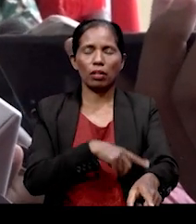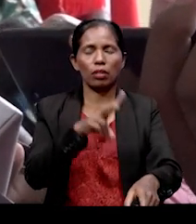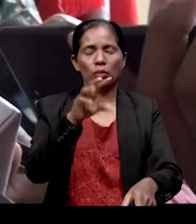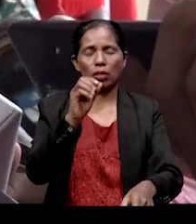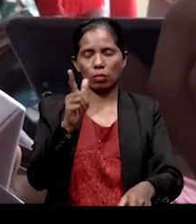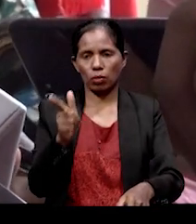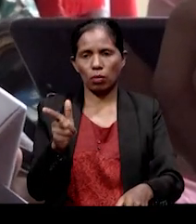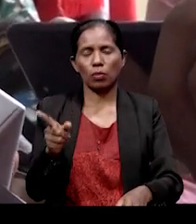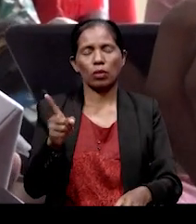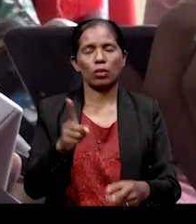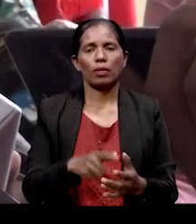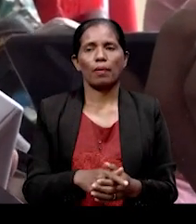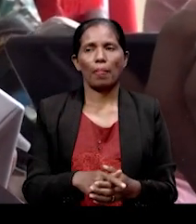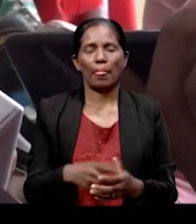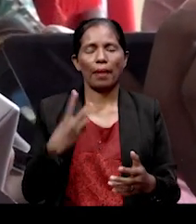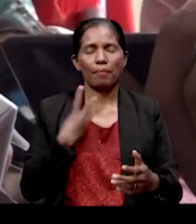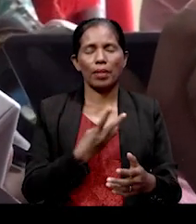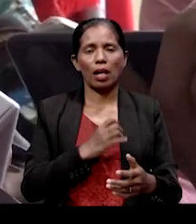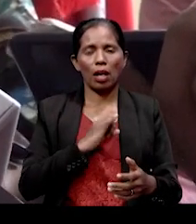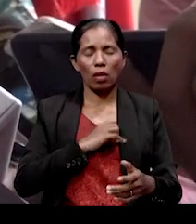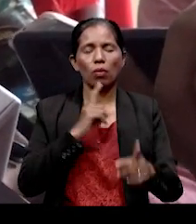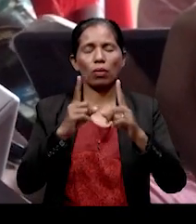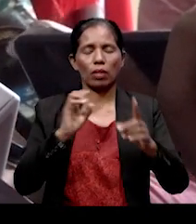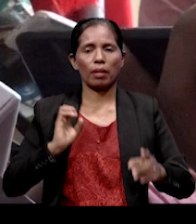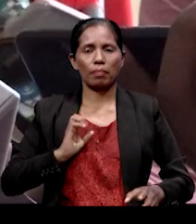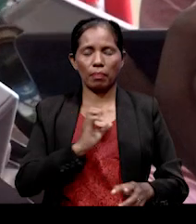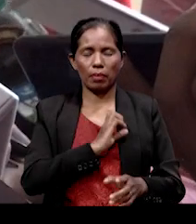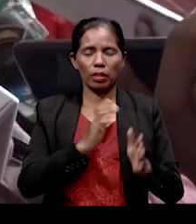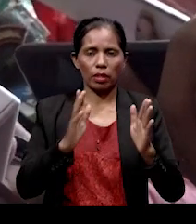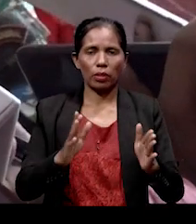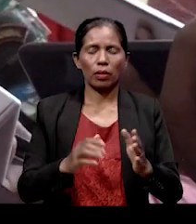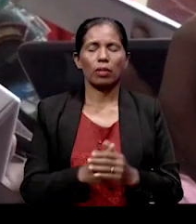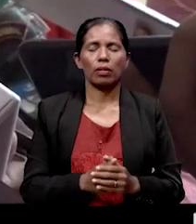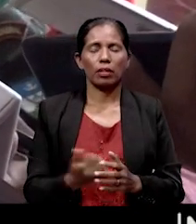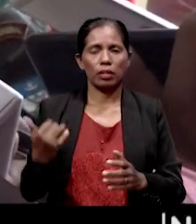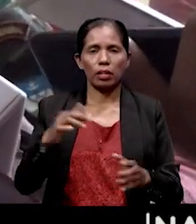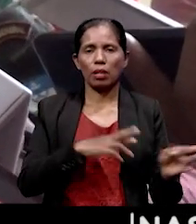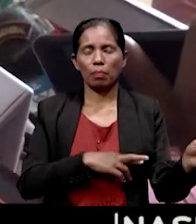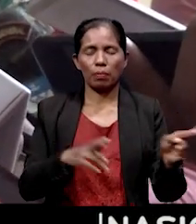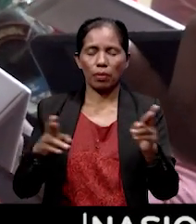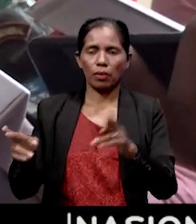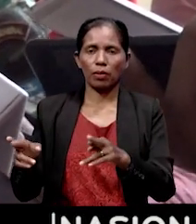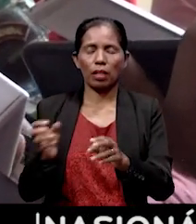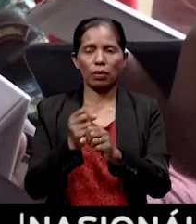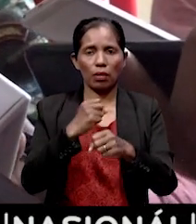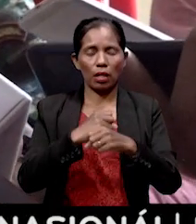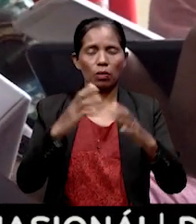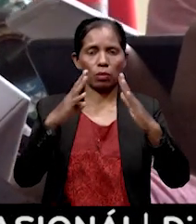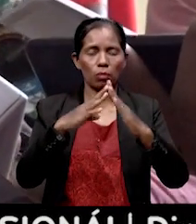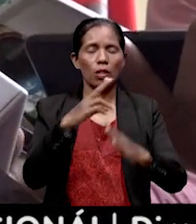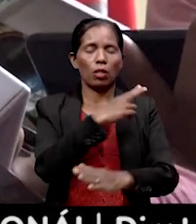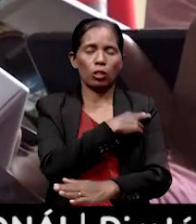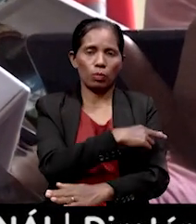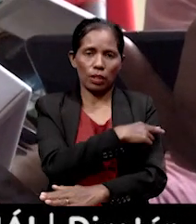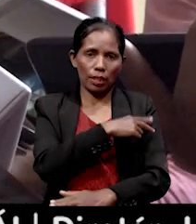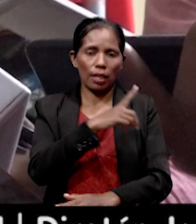2020 ko ami au ko leon embaixador Adidu Sira, Sira pronto Atu Hari Hospital Militar baita.